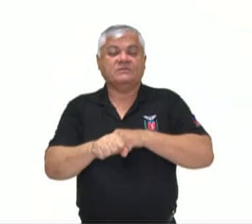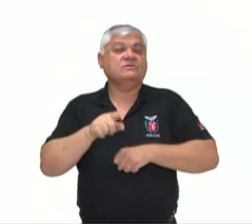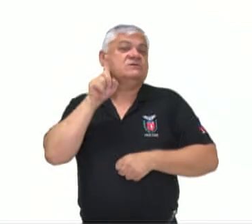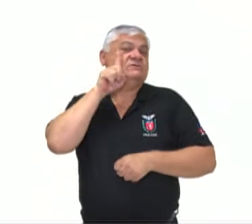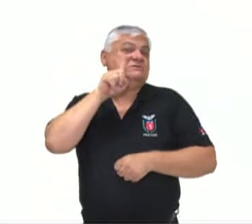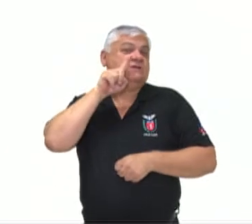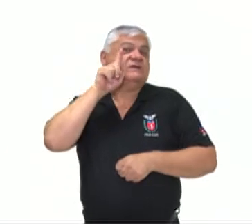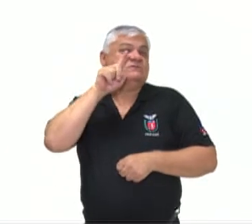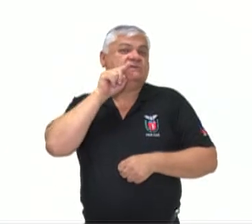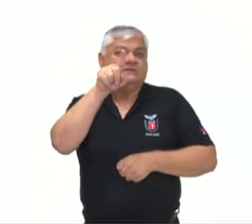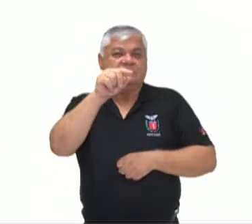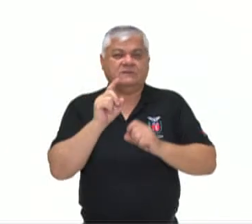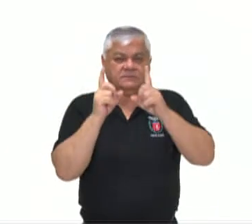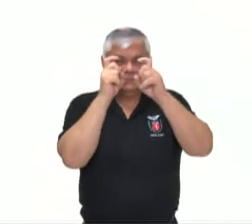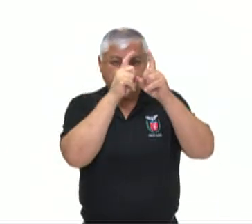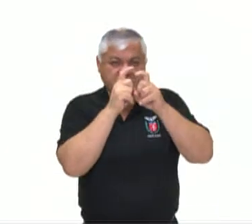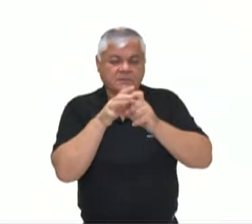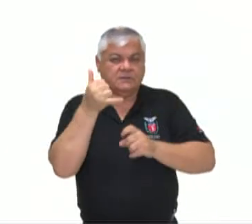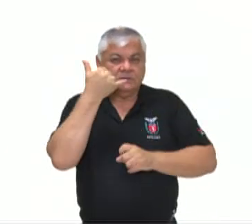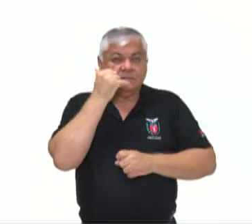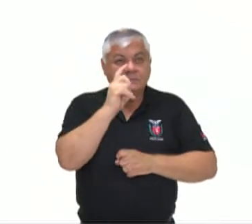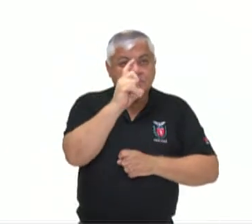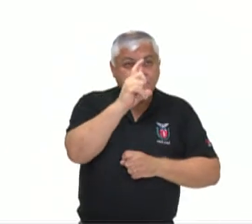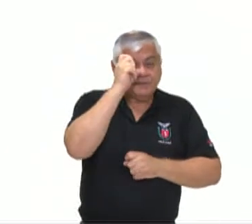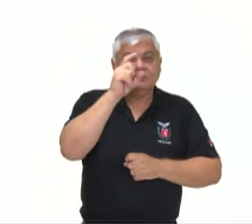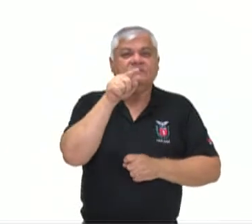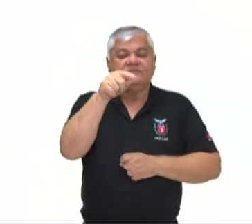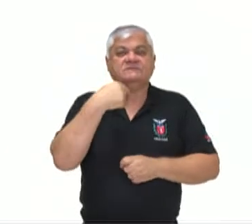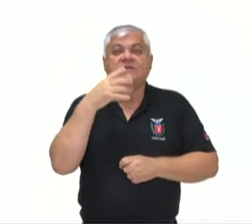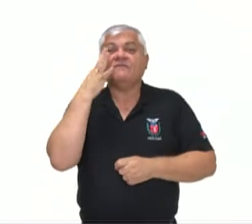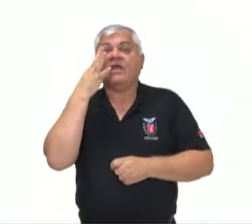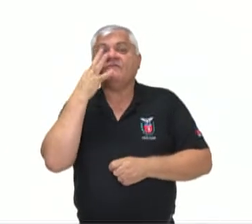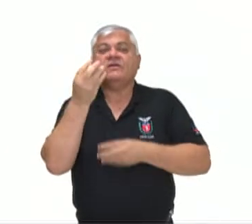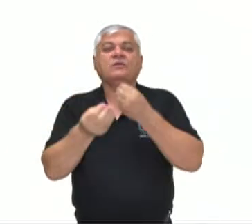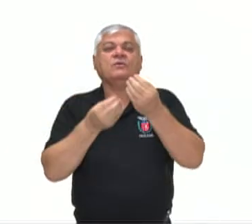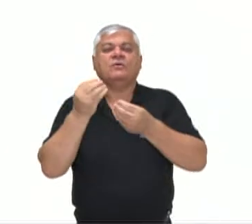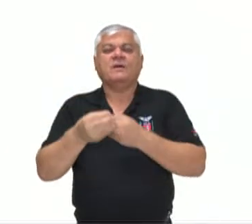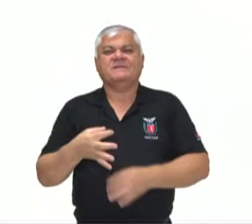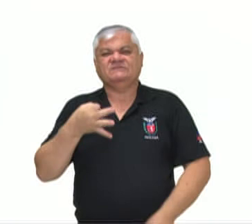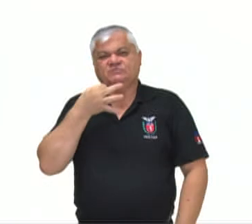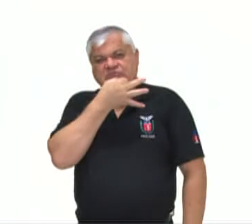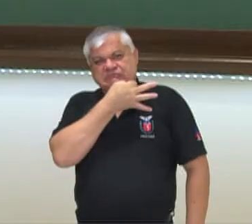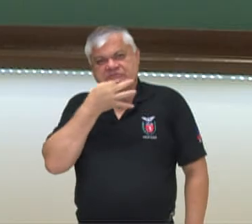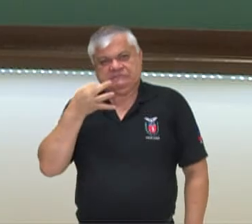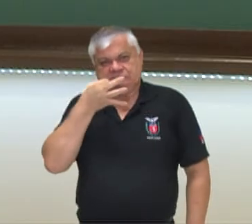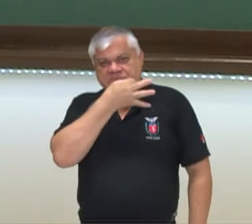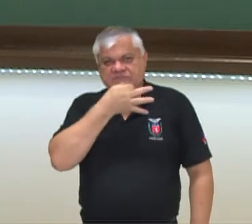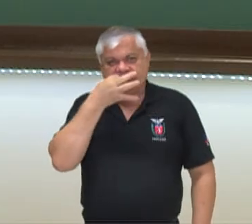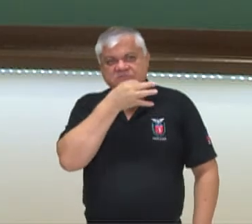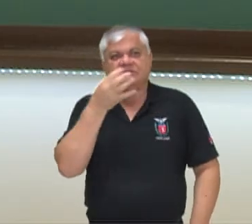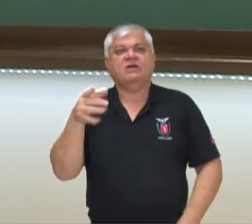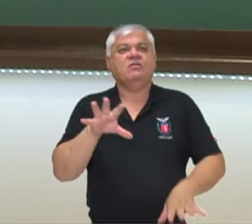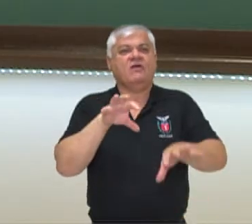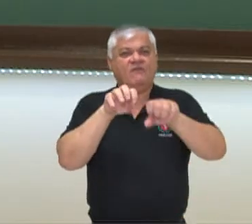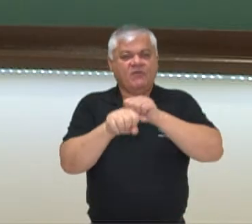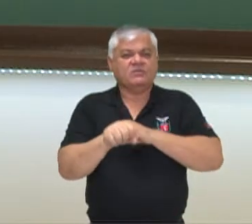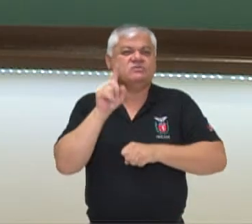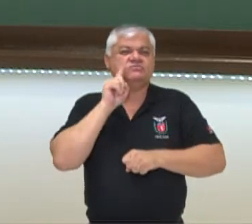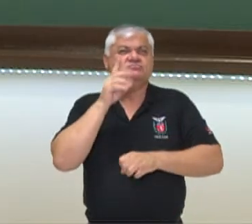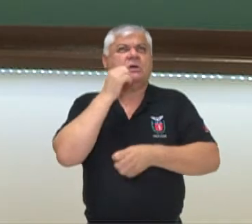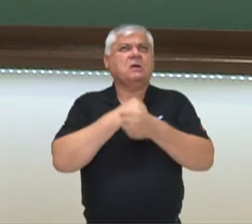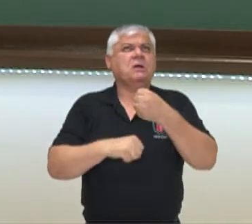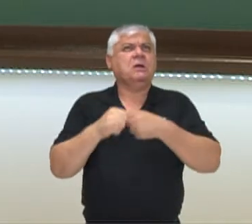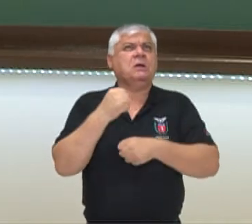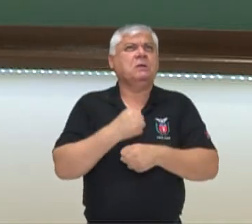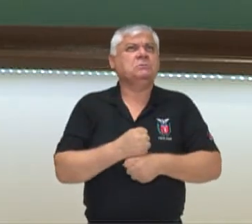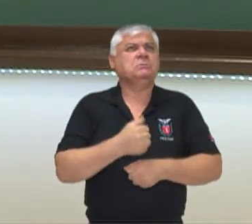Code, aponte a câmera do seu celular para o QR Code e você vai ser direcionado a esse discurso do Steve Jobs, se não me engano, no ano de 2007,